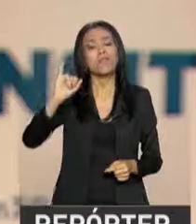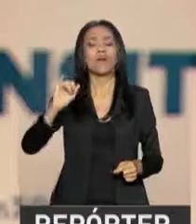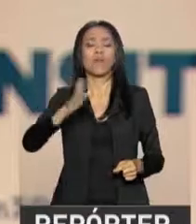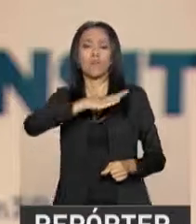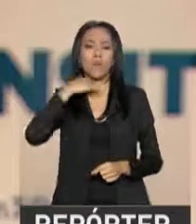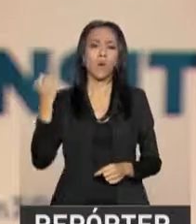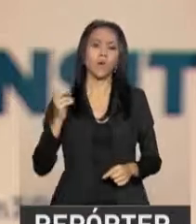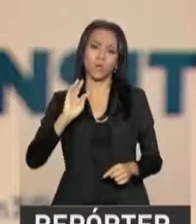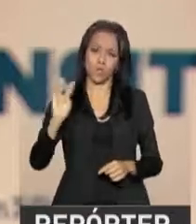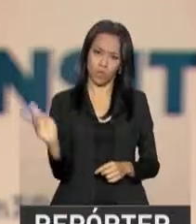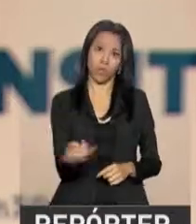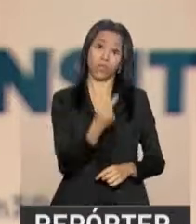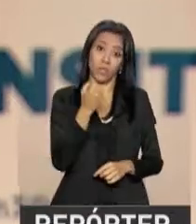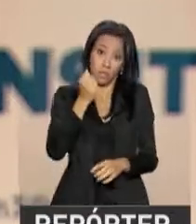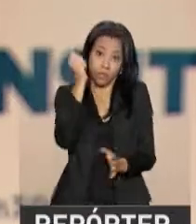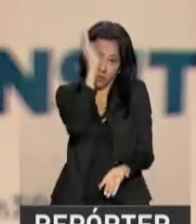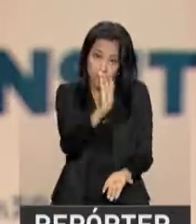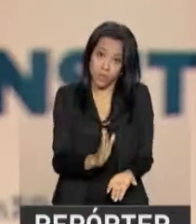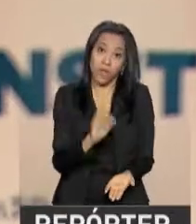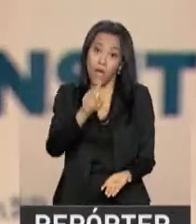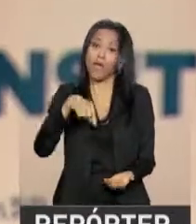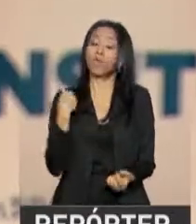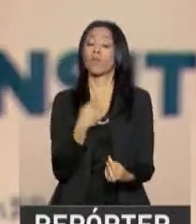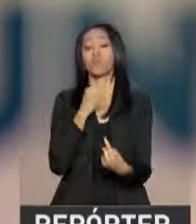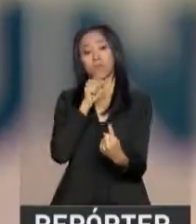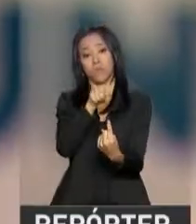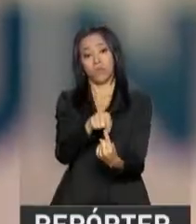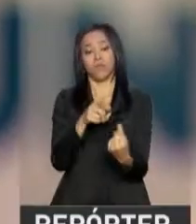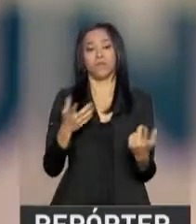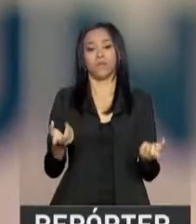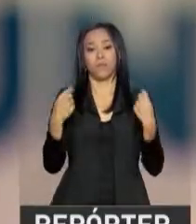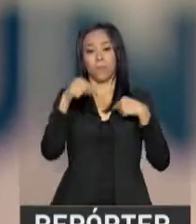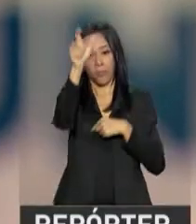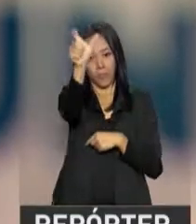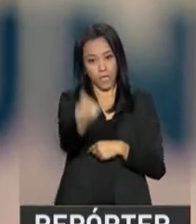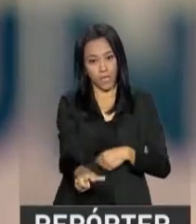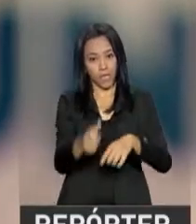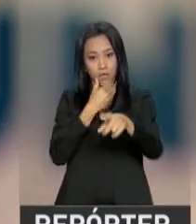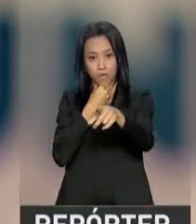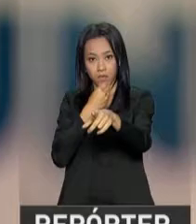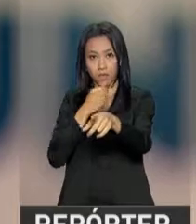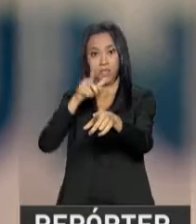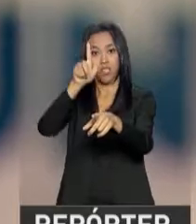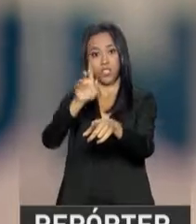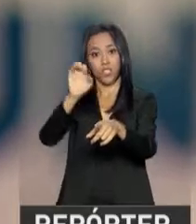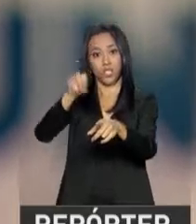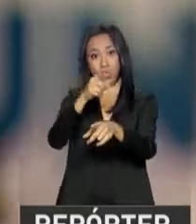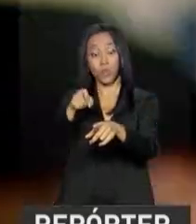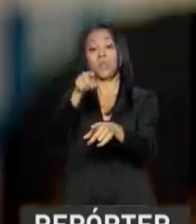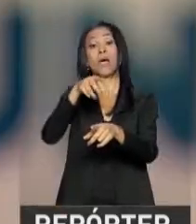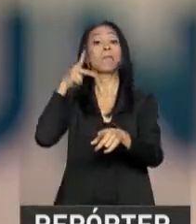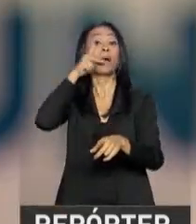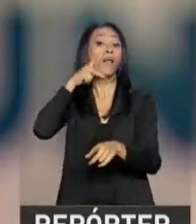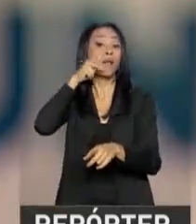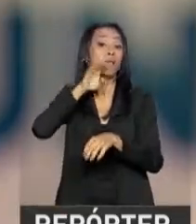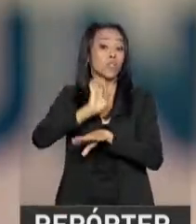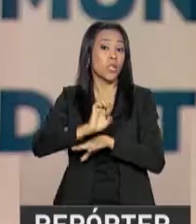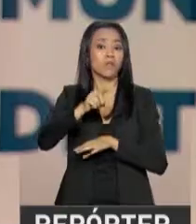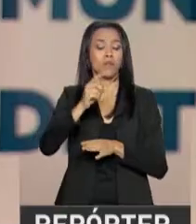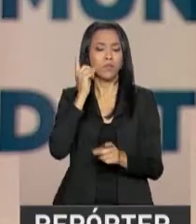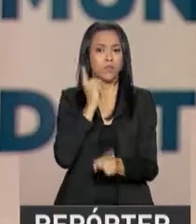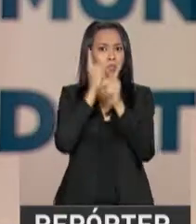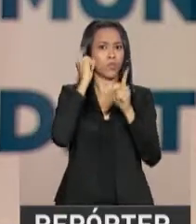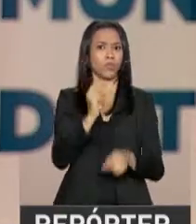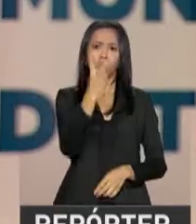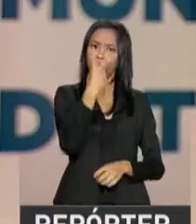aconteceu no nosso país e esse é o nosso objetivo maior esse gestor de campina grande na paraíba descobriu há dois anos